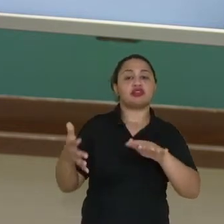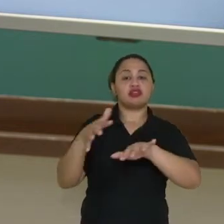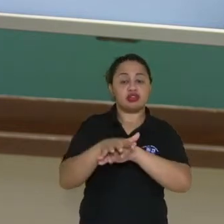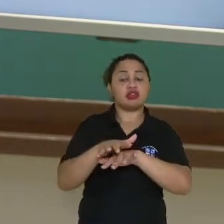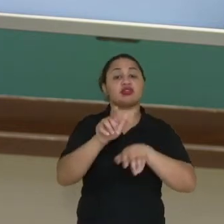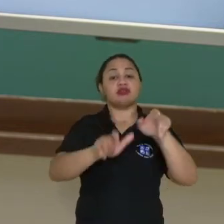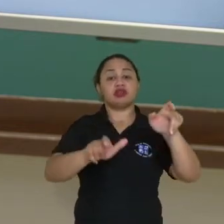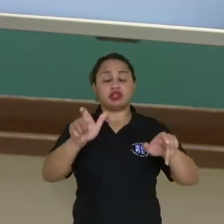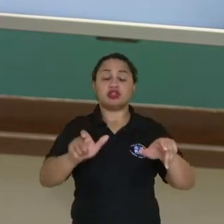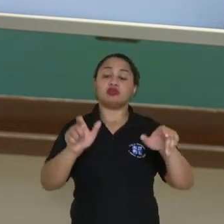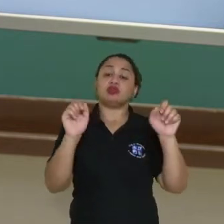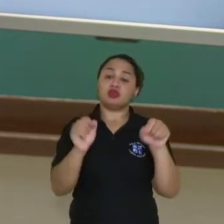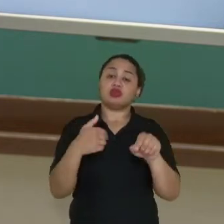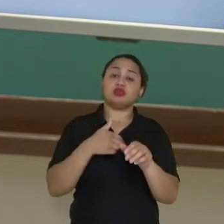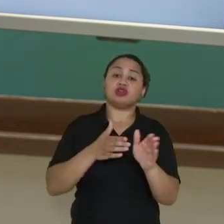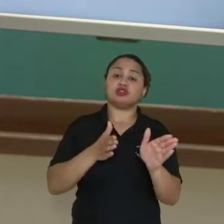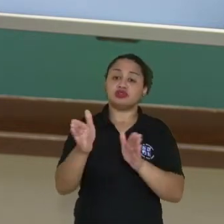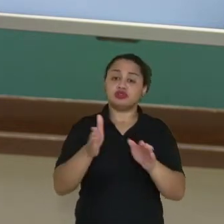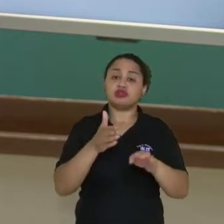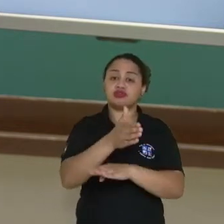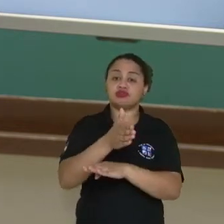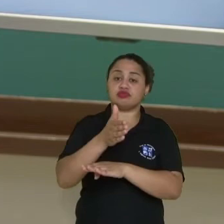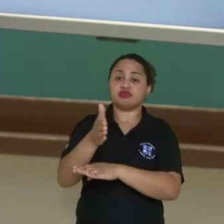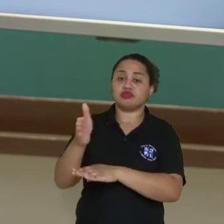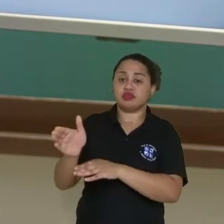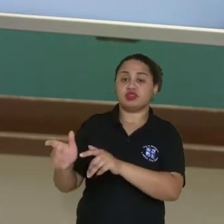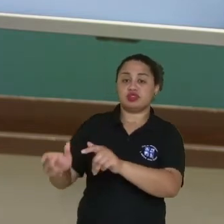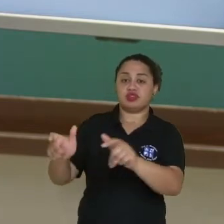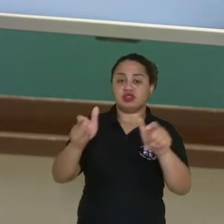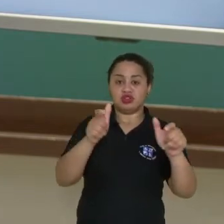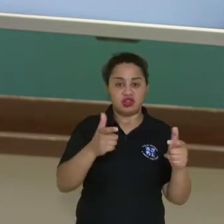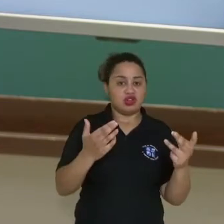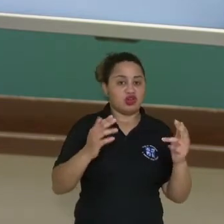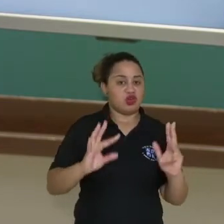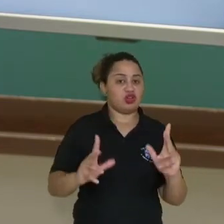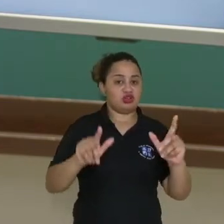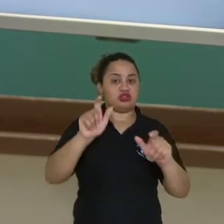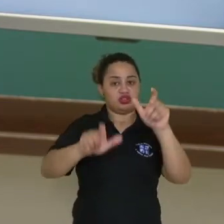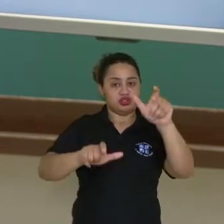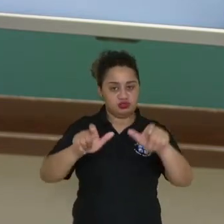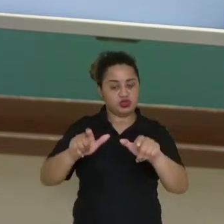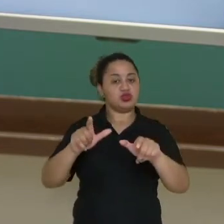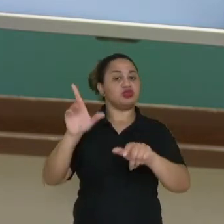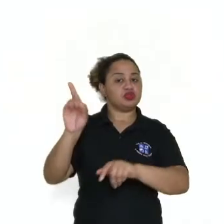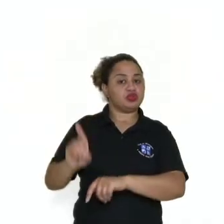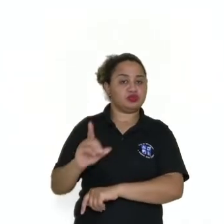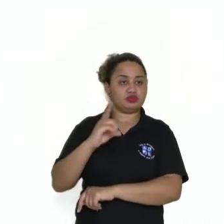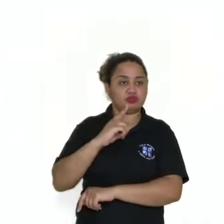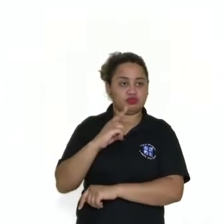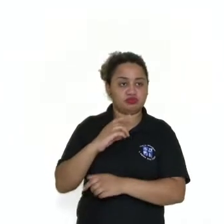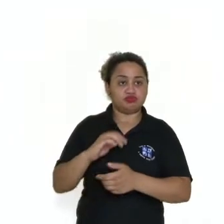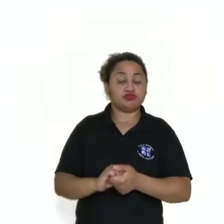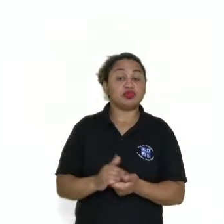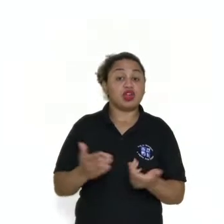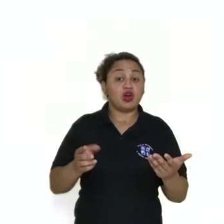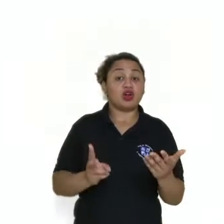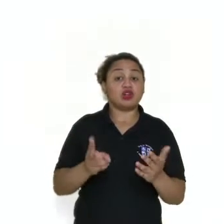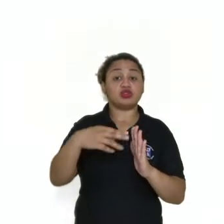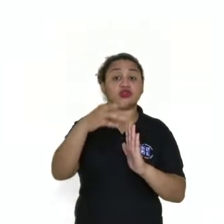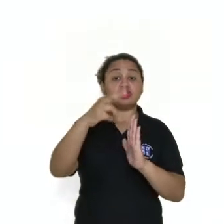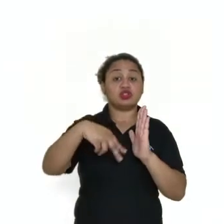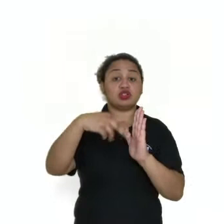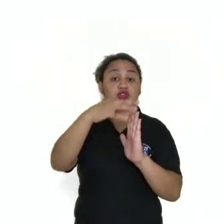essas pessoas o direito de acesso, de frequentar esses locais como todas as pessoas têm direito. Continuando então a leitura, pessoal, aqui